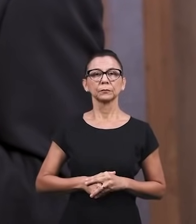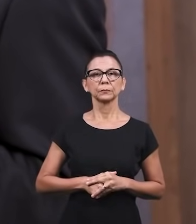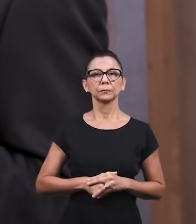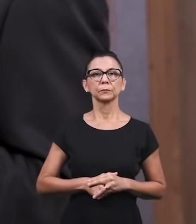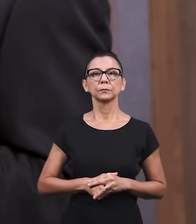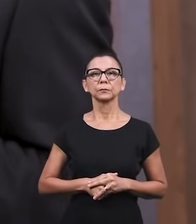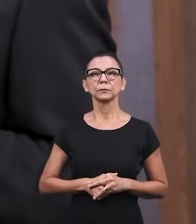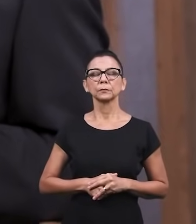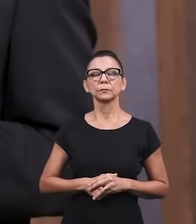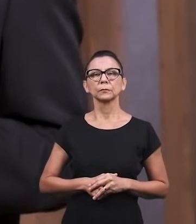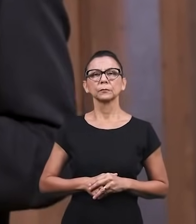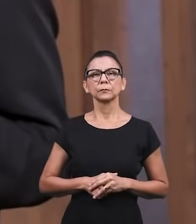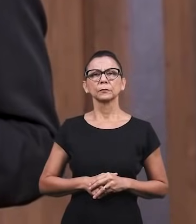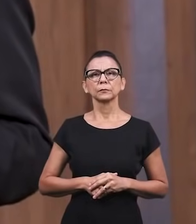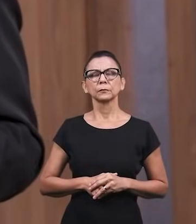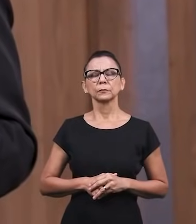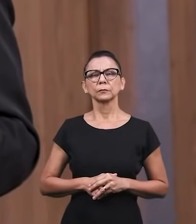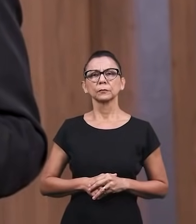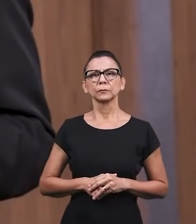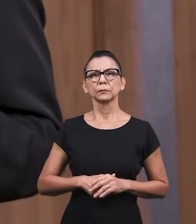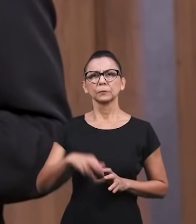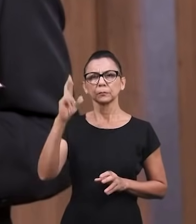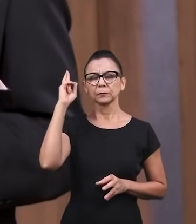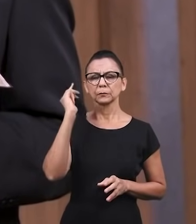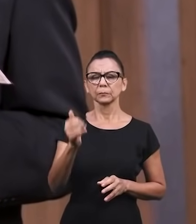E disse-lhe o Senhor: Levanta-te.